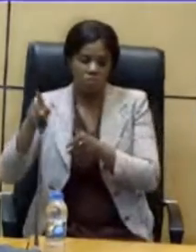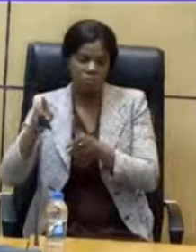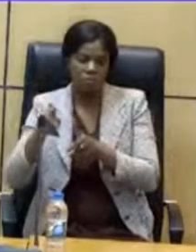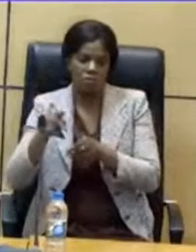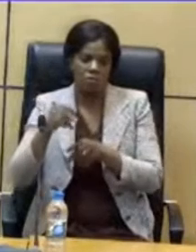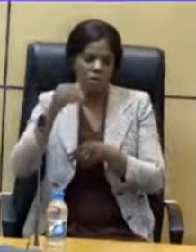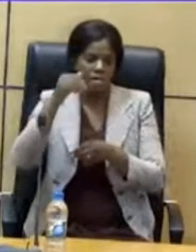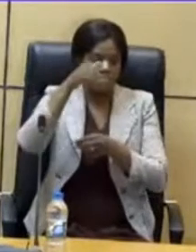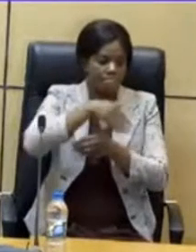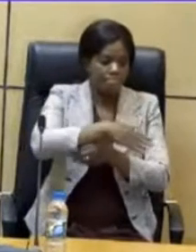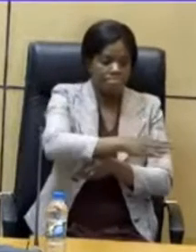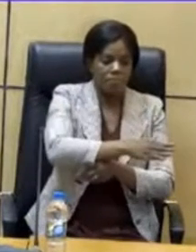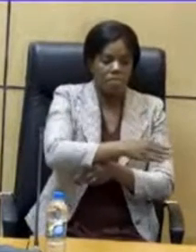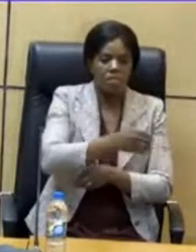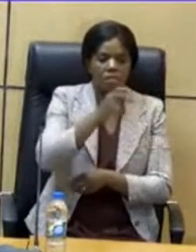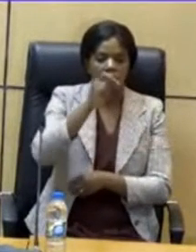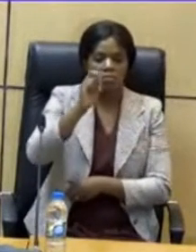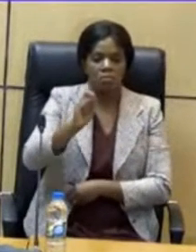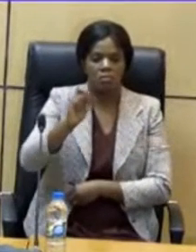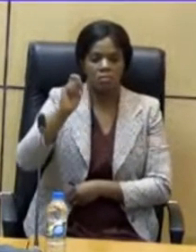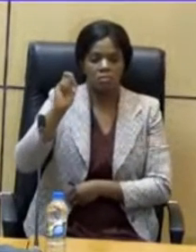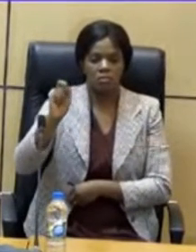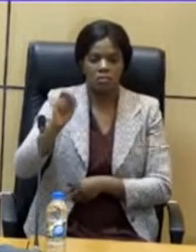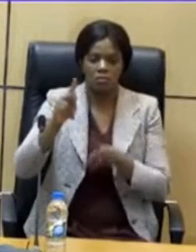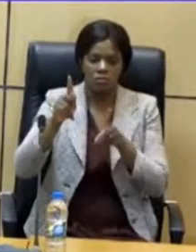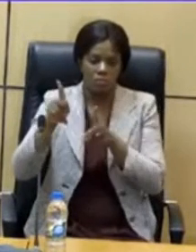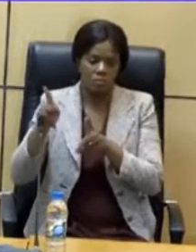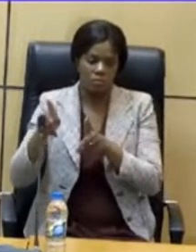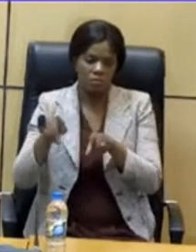Maianga 33 casos.